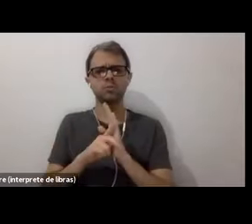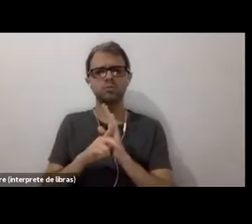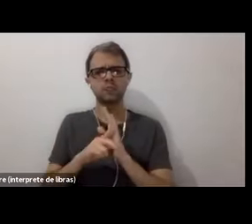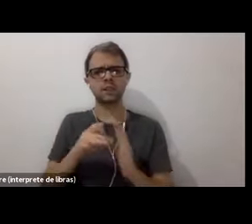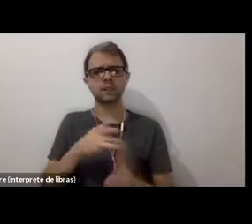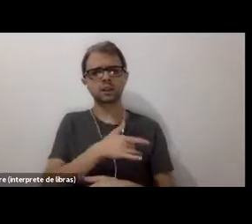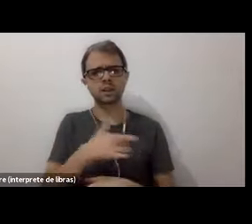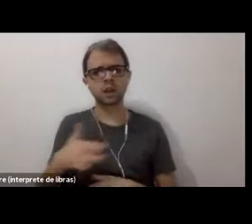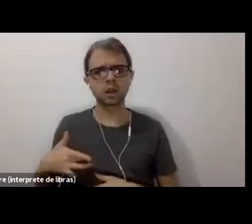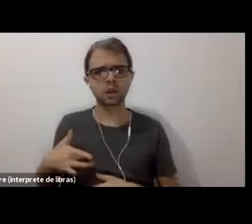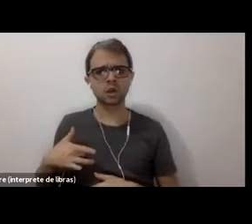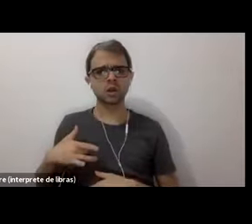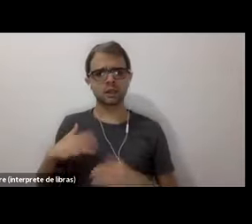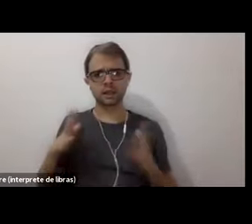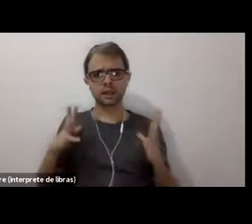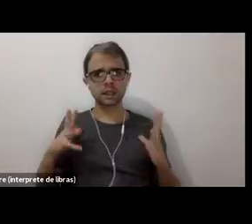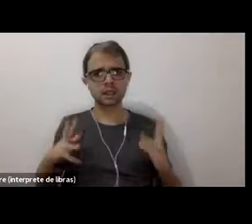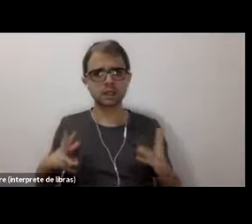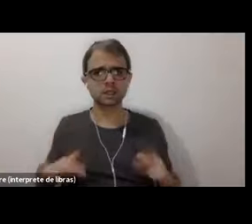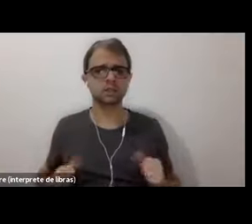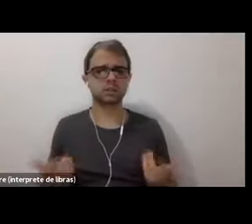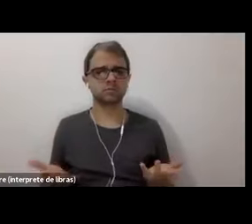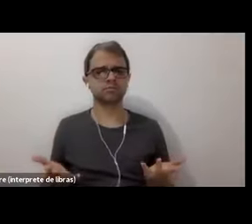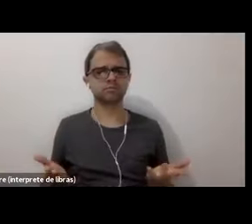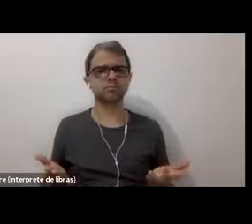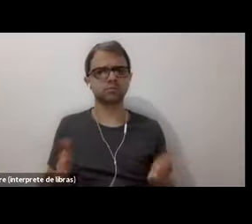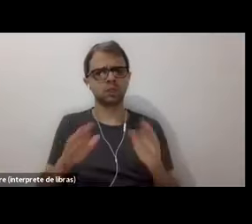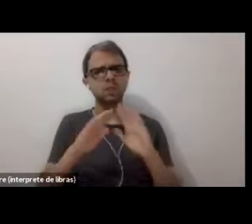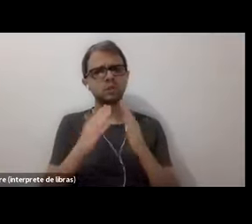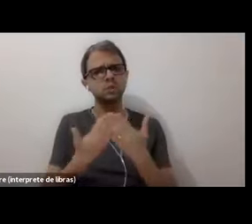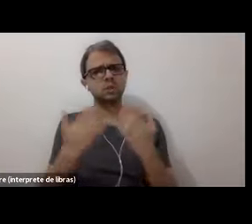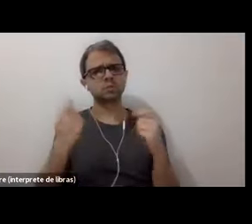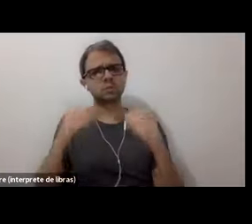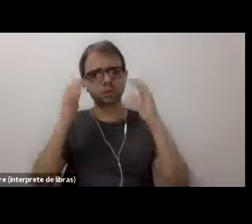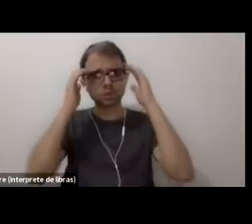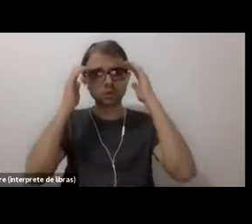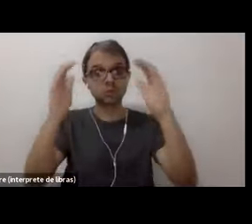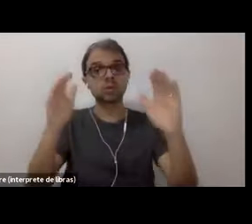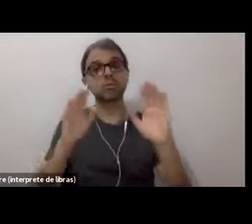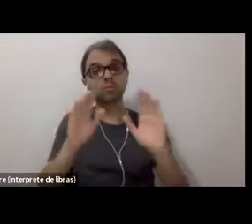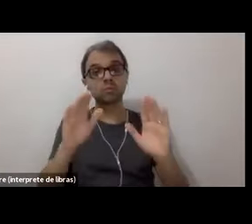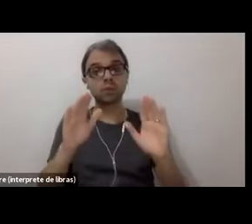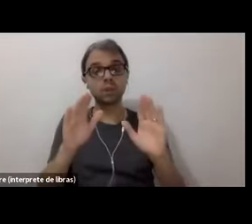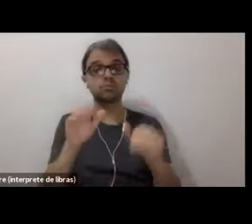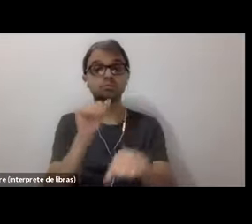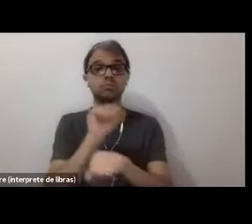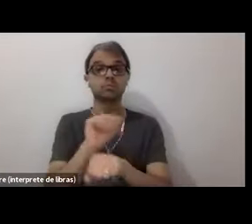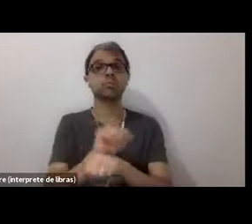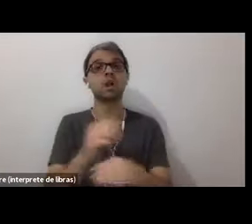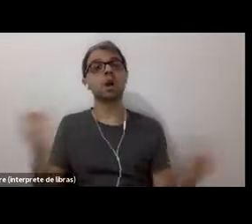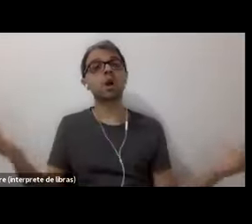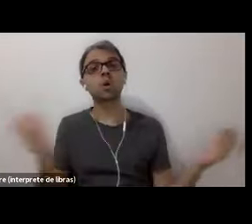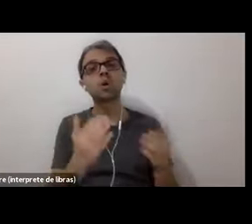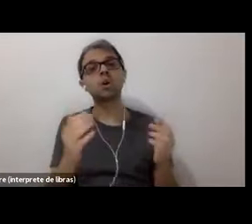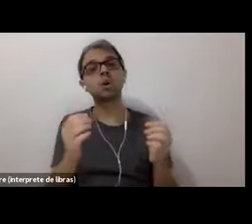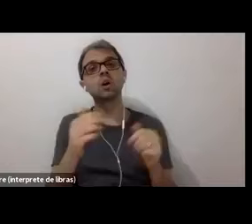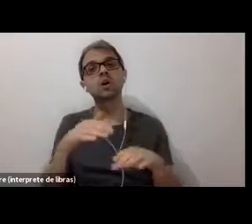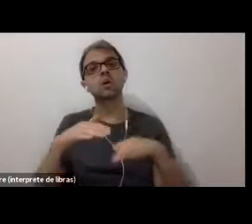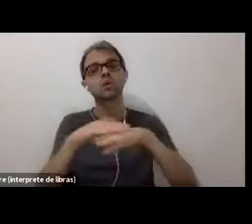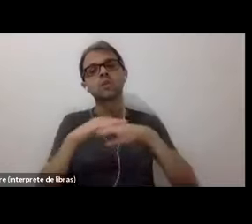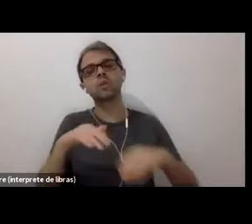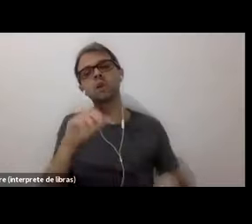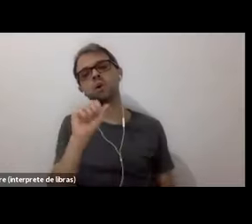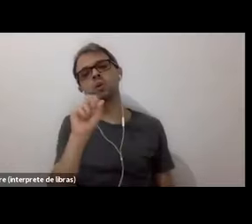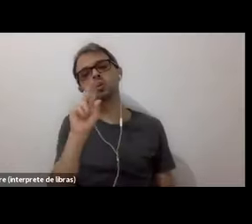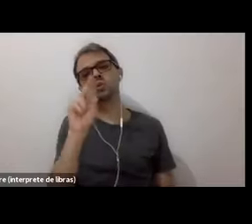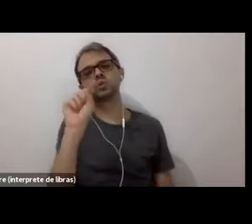cumprir, né? Eu imagino que a gente consiga seguir mais para frente. Agora eu queria falar com a Susan. Susan também,